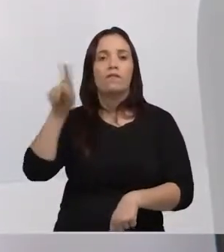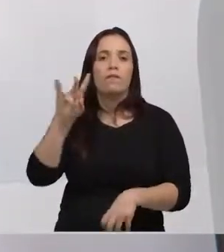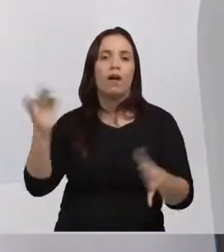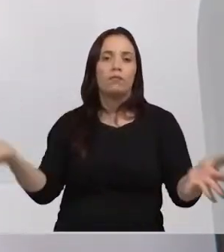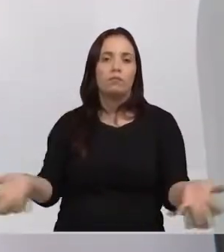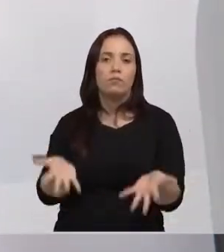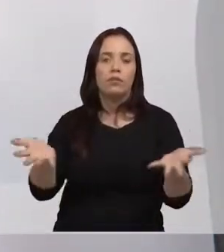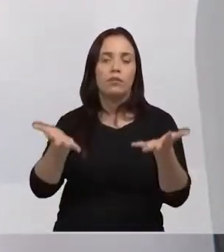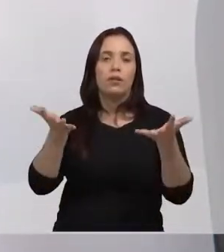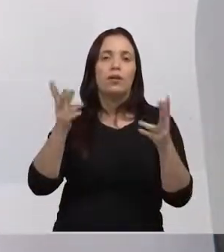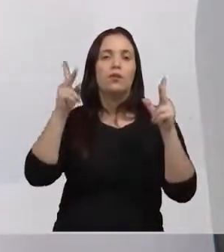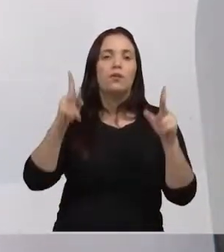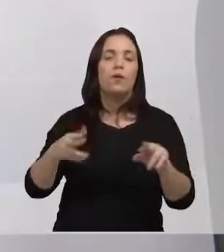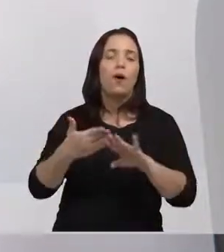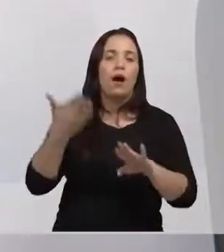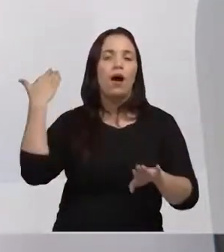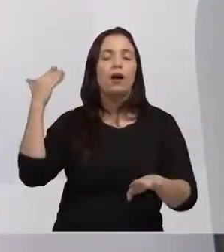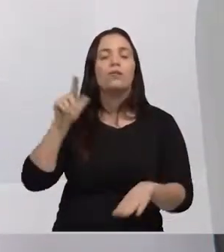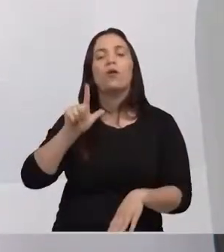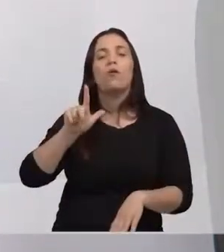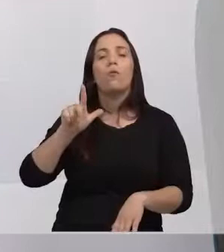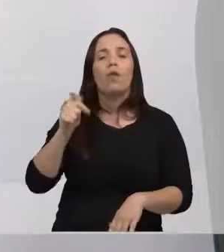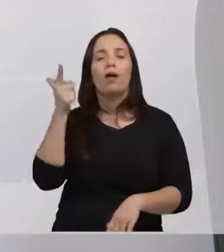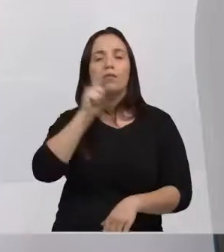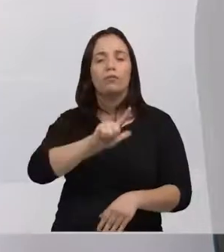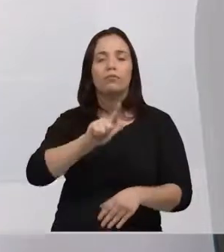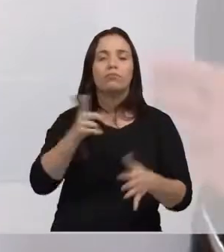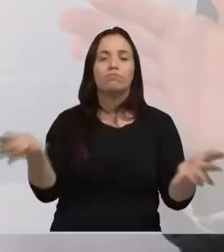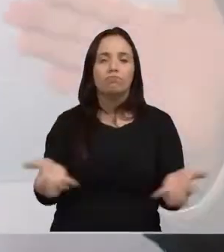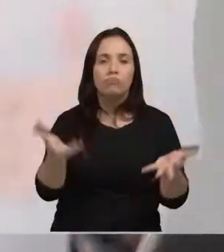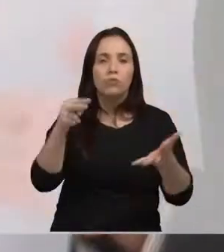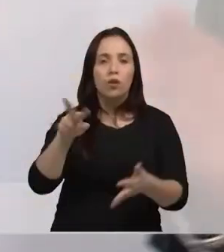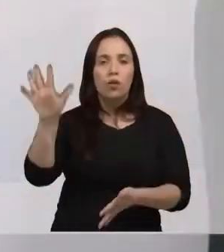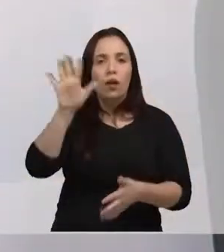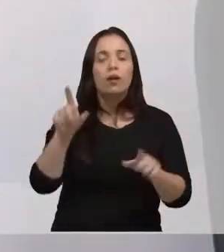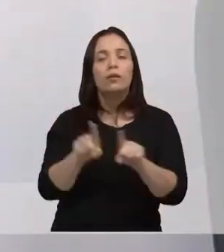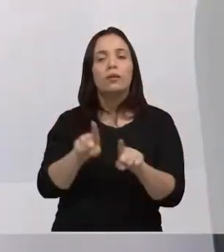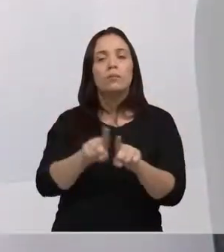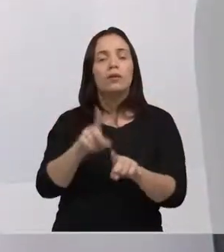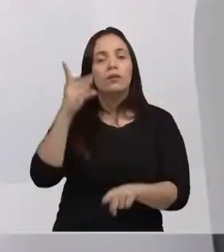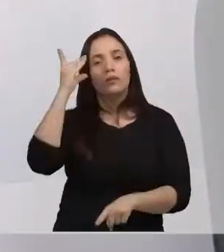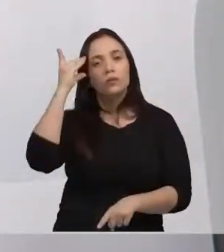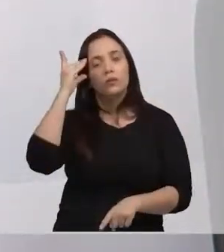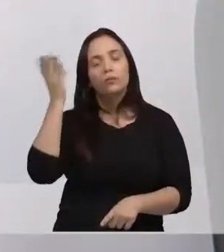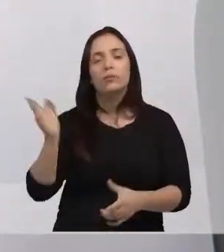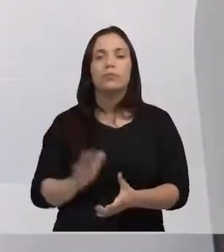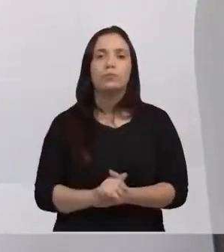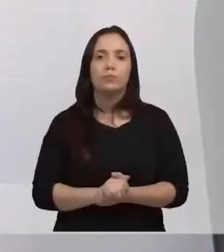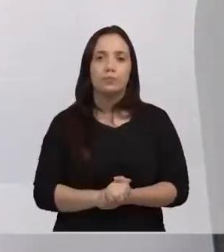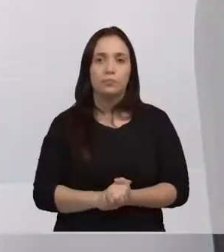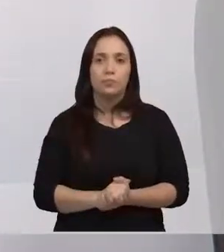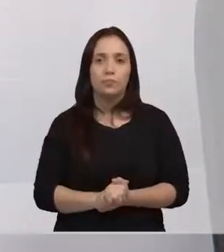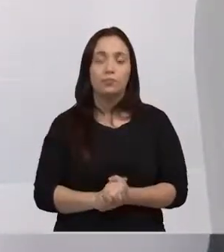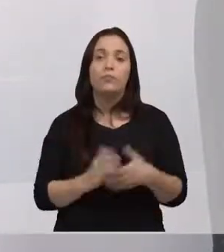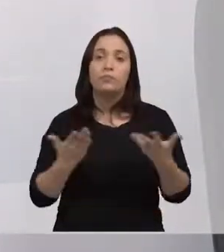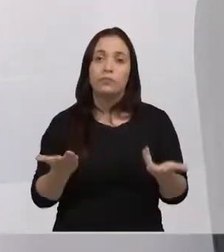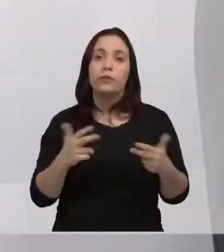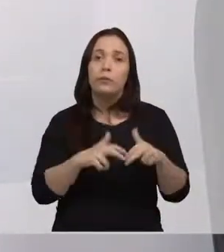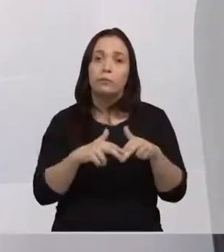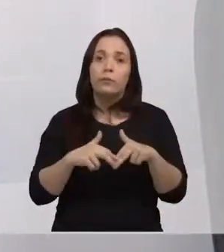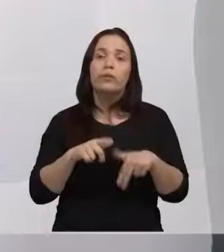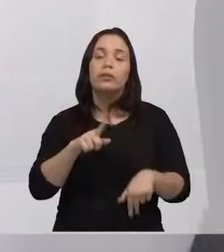ganhou nos 8 anos de Lula e nos 5 anos e meio de Dilma Rousseff. Então, existe